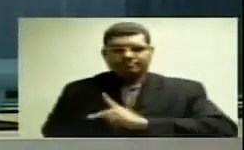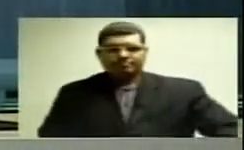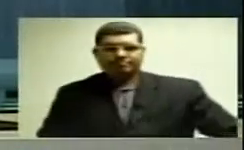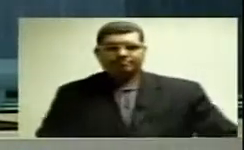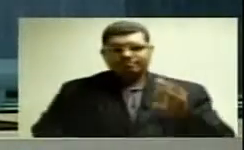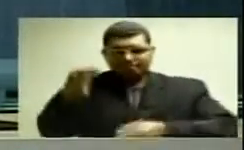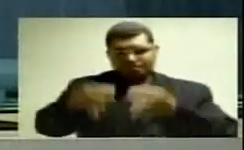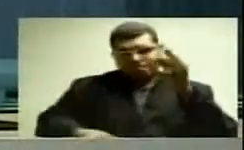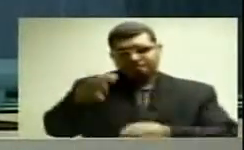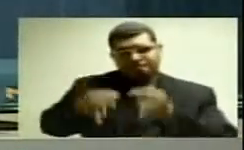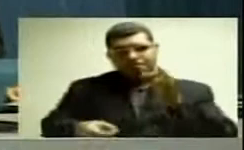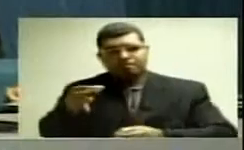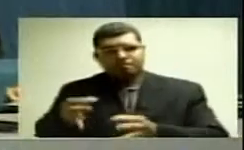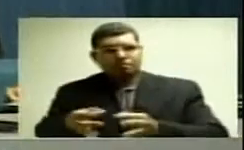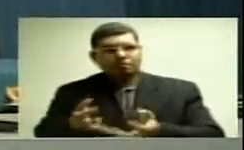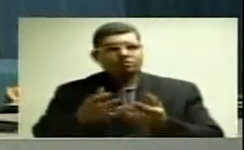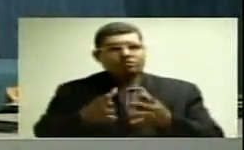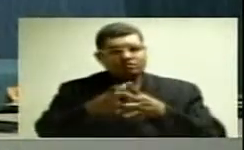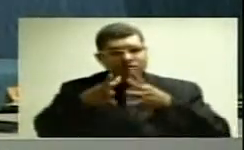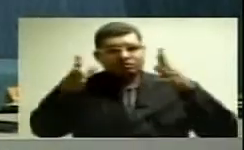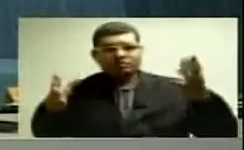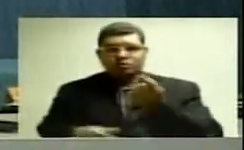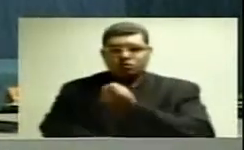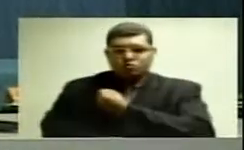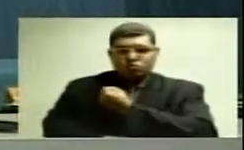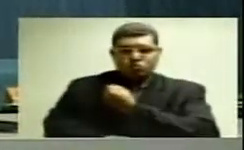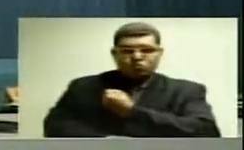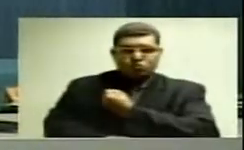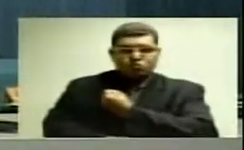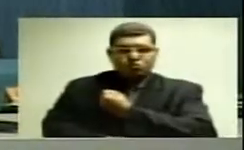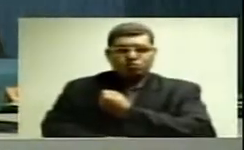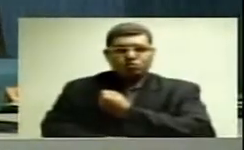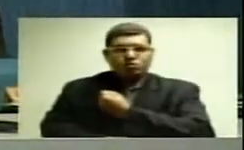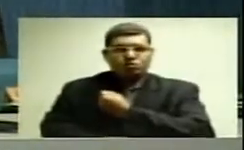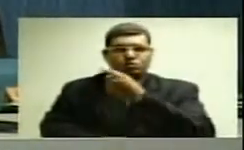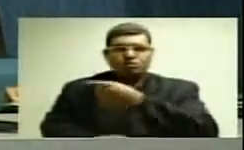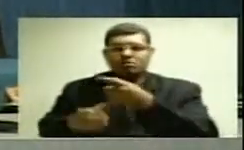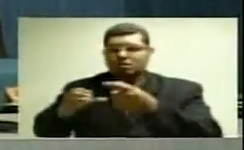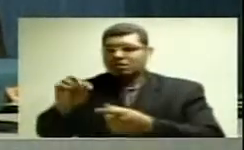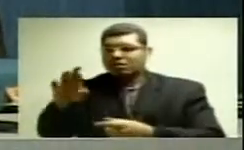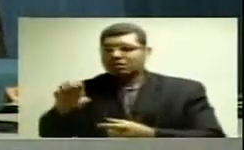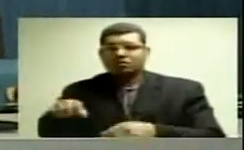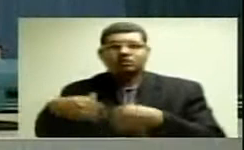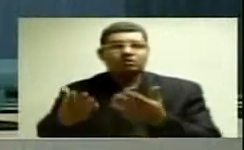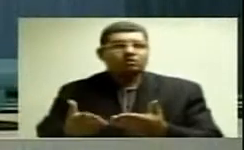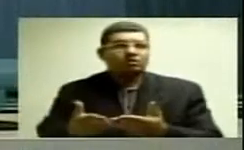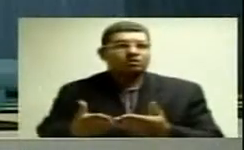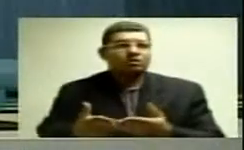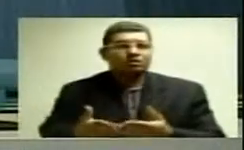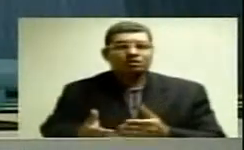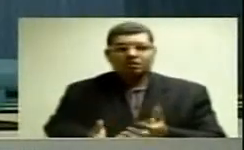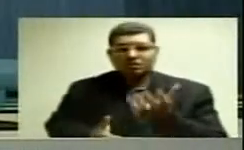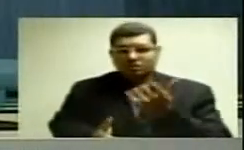do Tribunal de Justiça de aumentar o número de desembargadores naquela corte. É